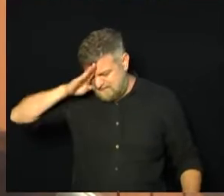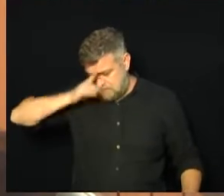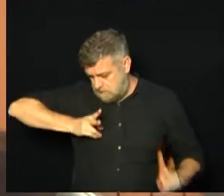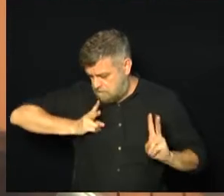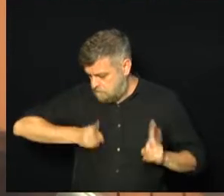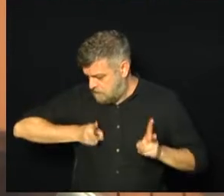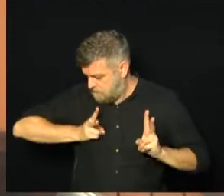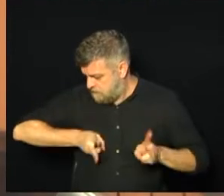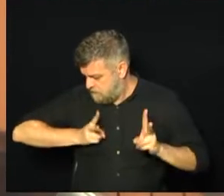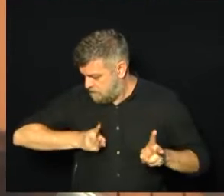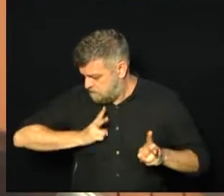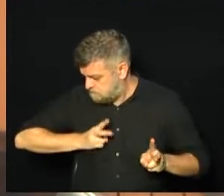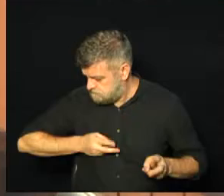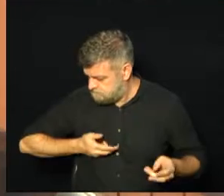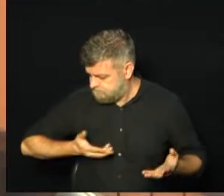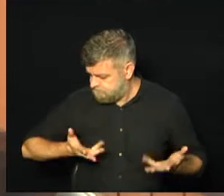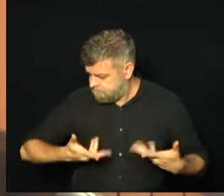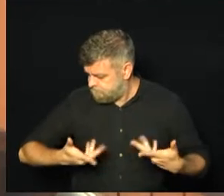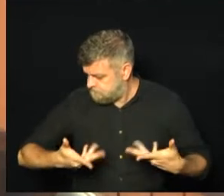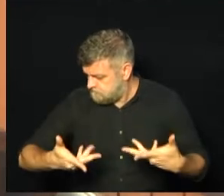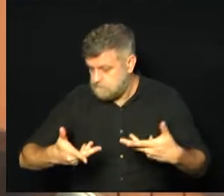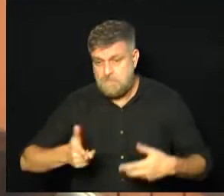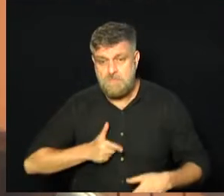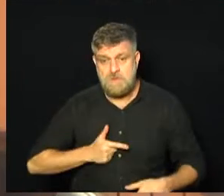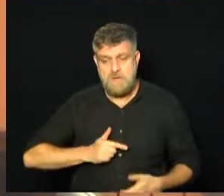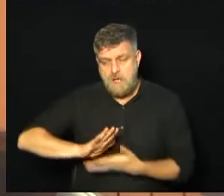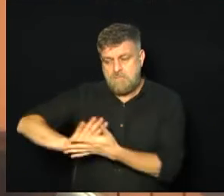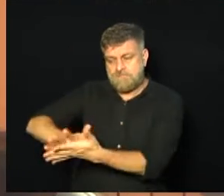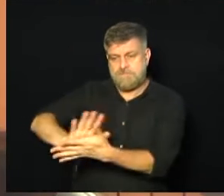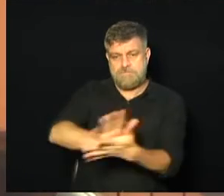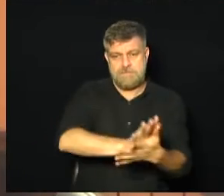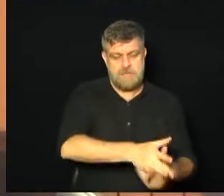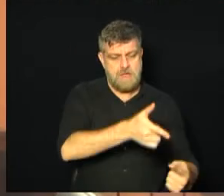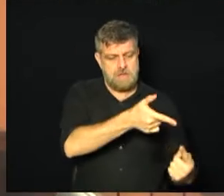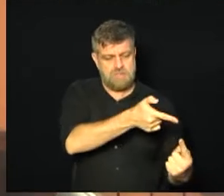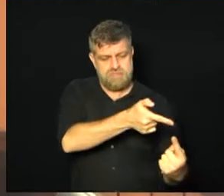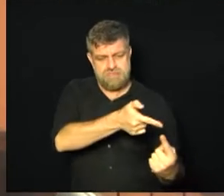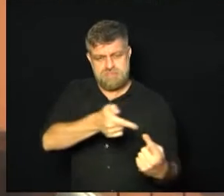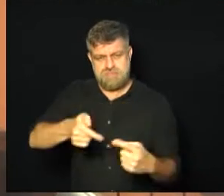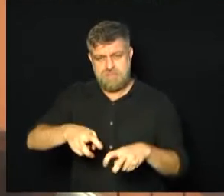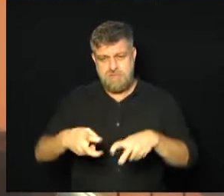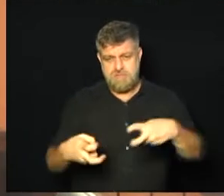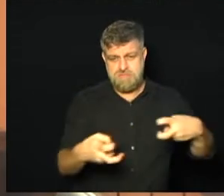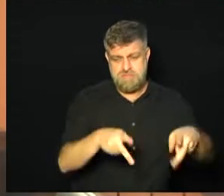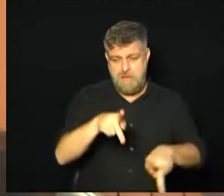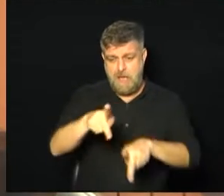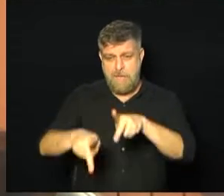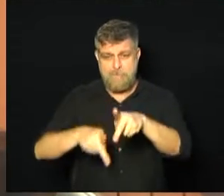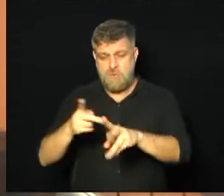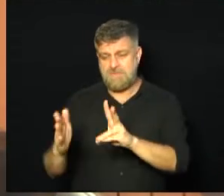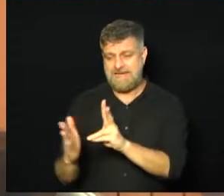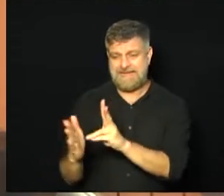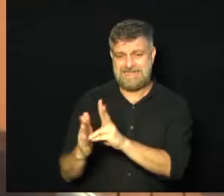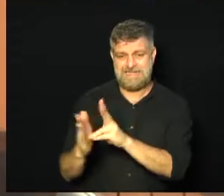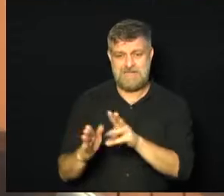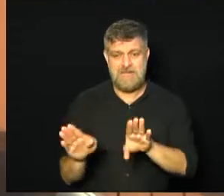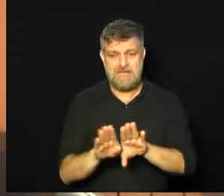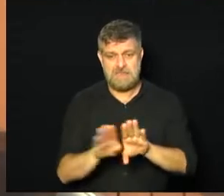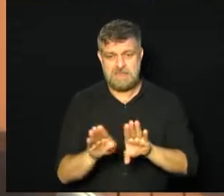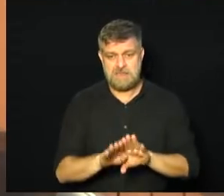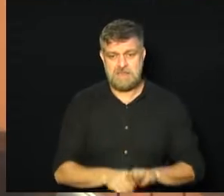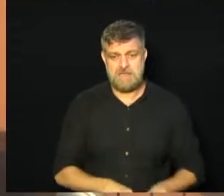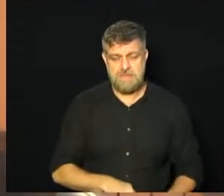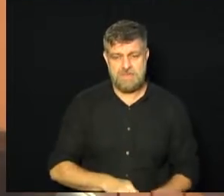ainda acelerando o seu processo de extermínio e genocídio da população indígena e